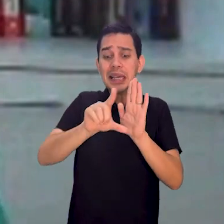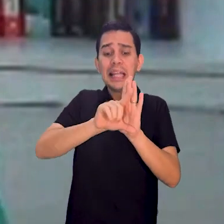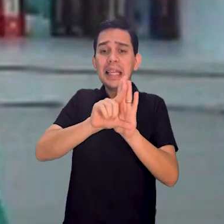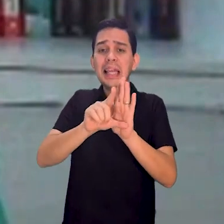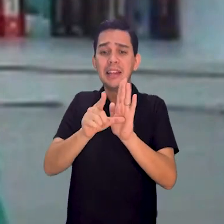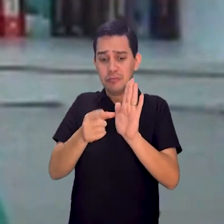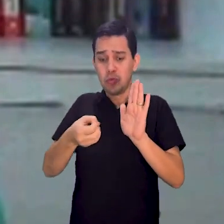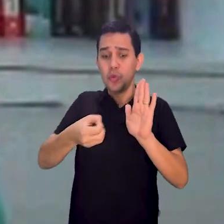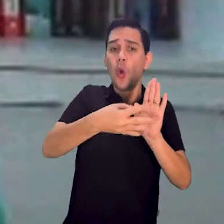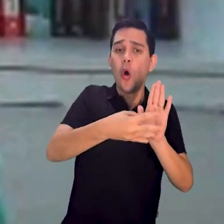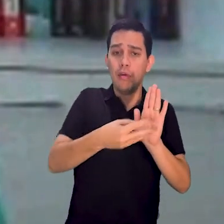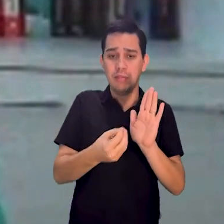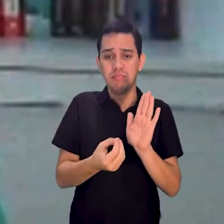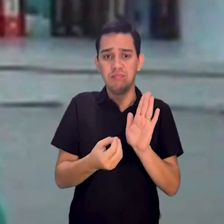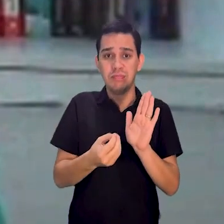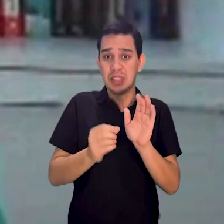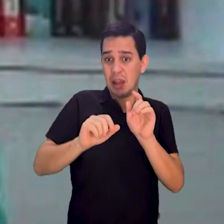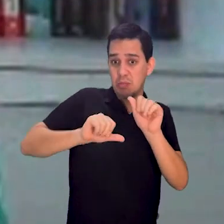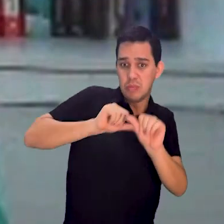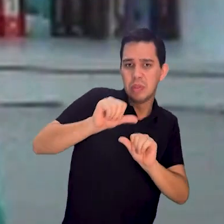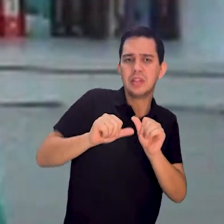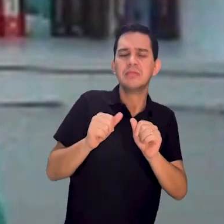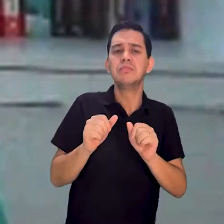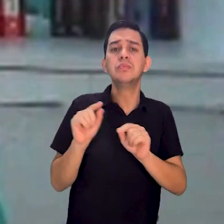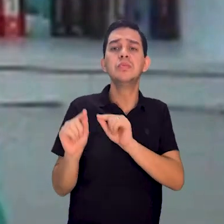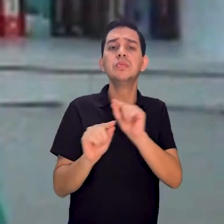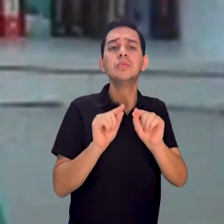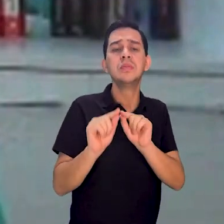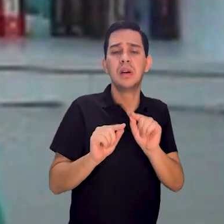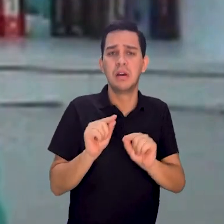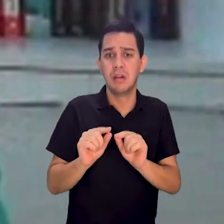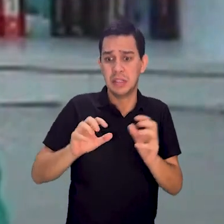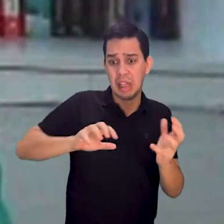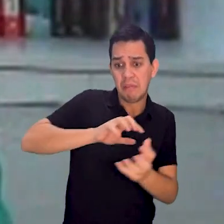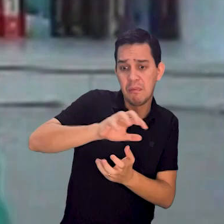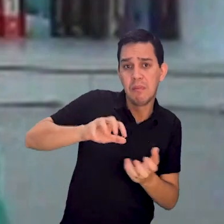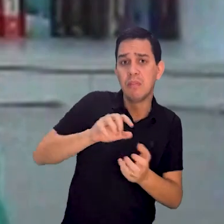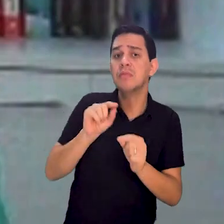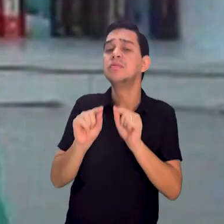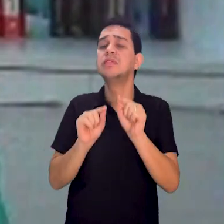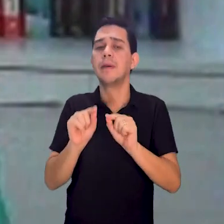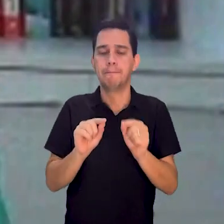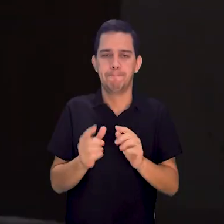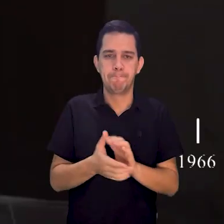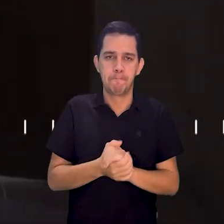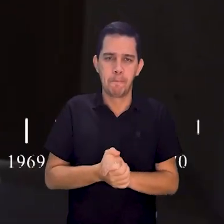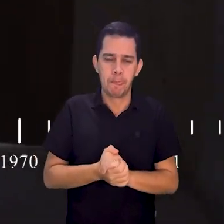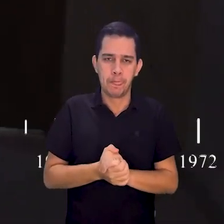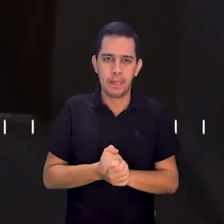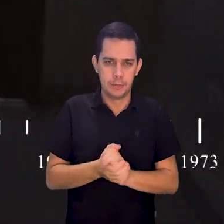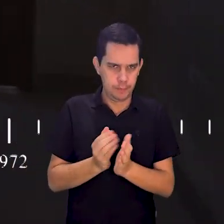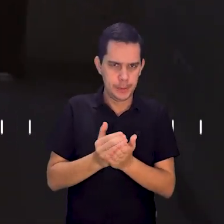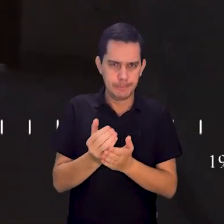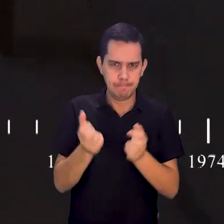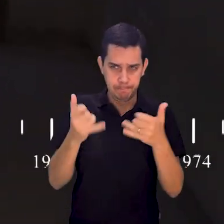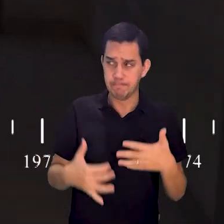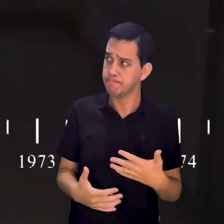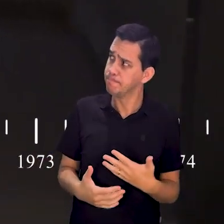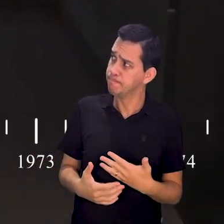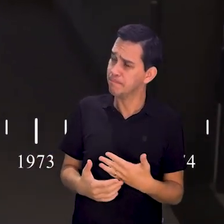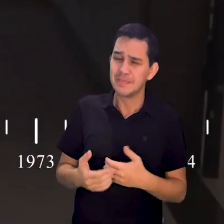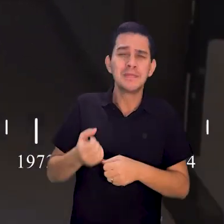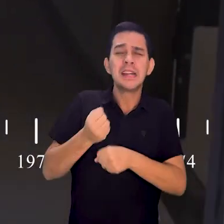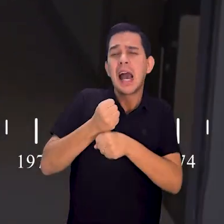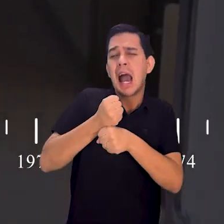situação veio o advento dessa reforma, o que significou essa reforma. Então, na década de 1960,